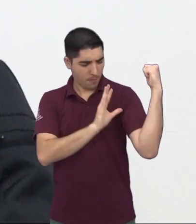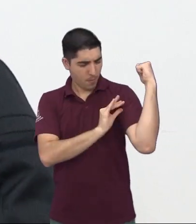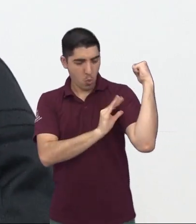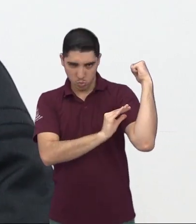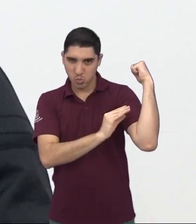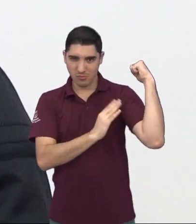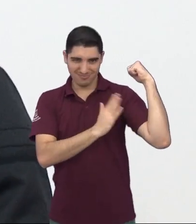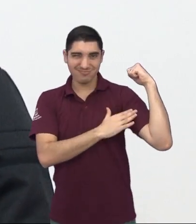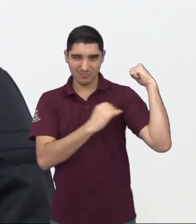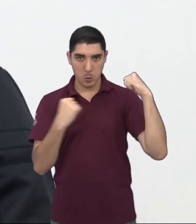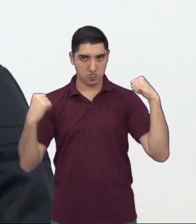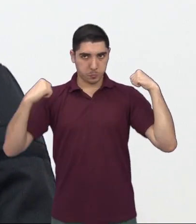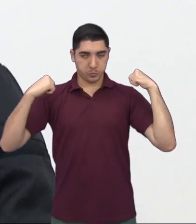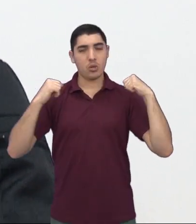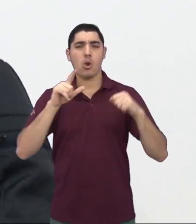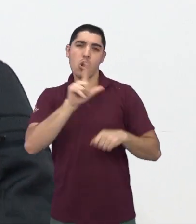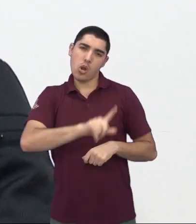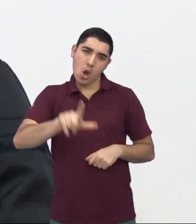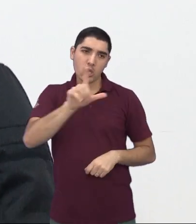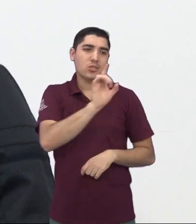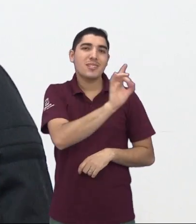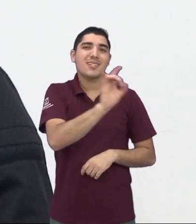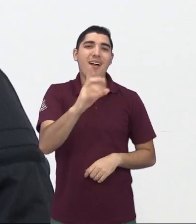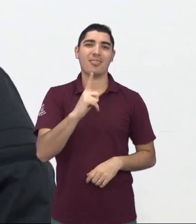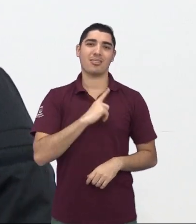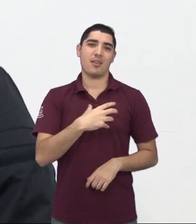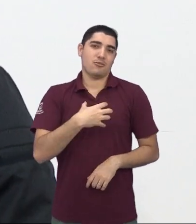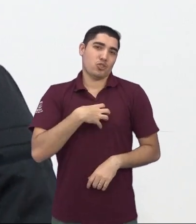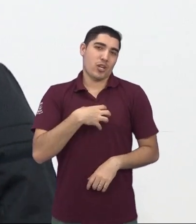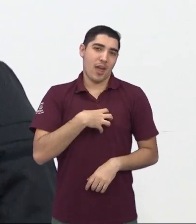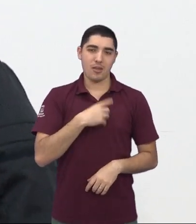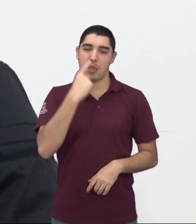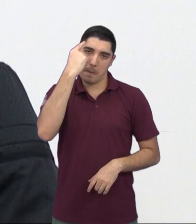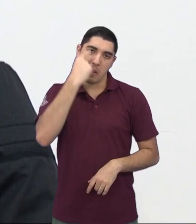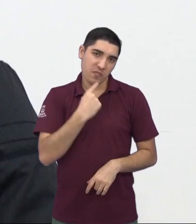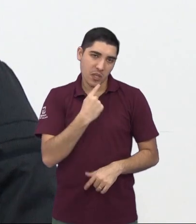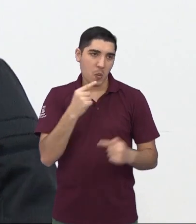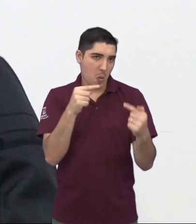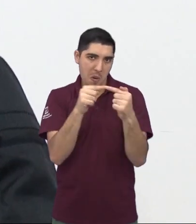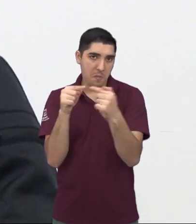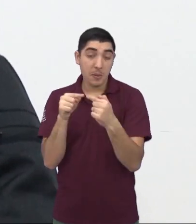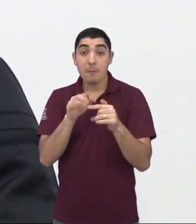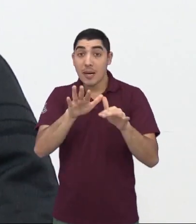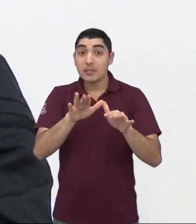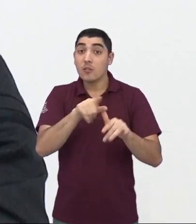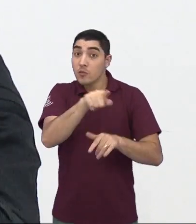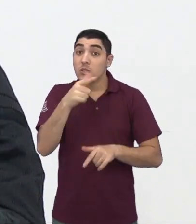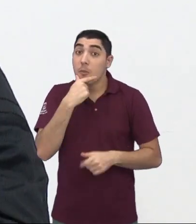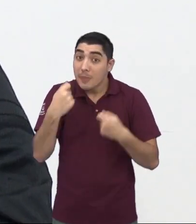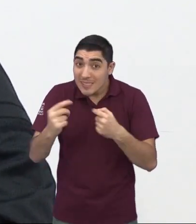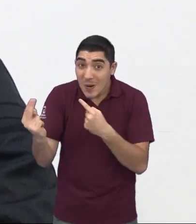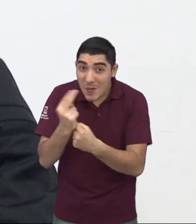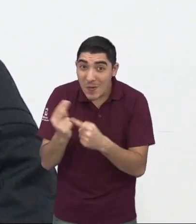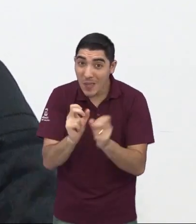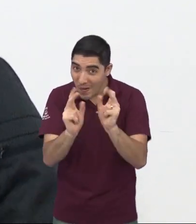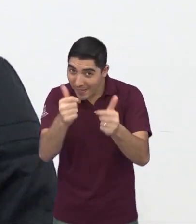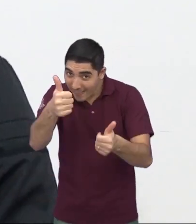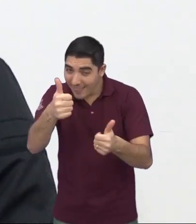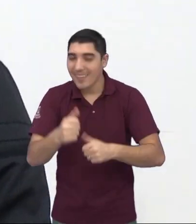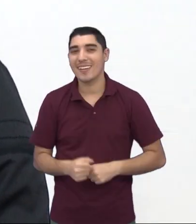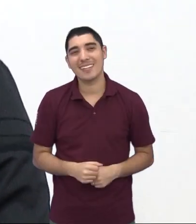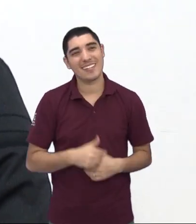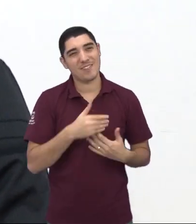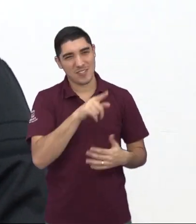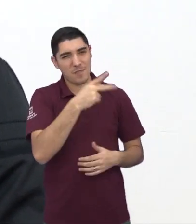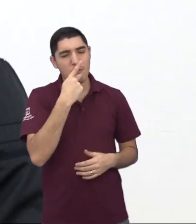né? Logicamente, cada um com seu perfil, com seu gosto, mas, de novo, homens, se cuidem, tá?